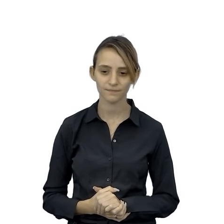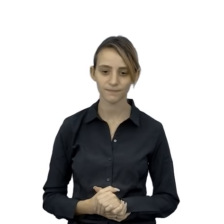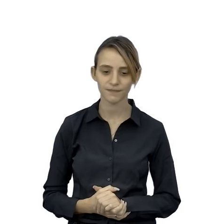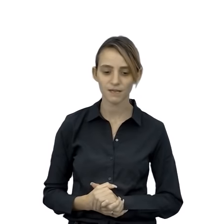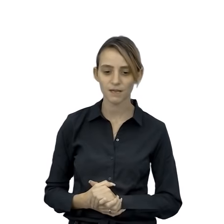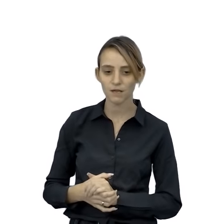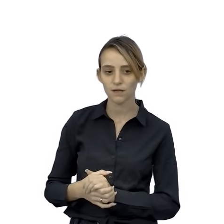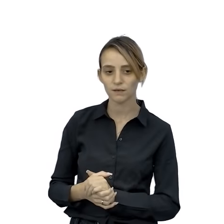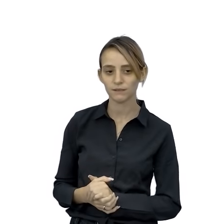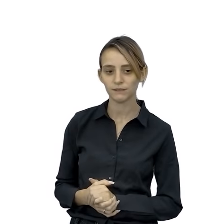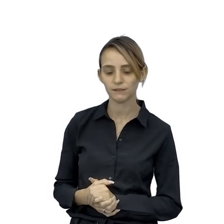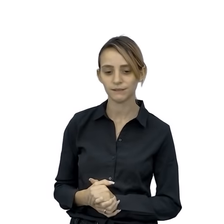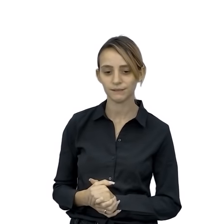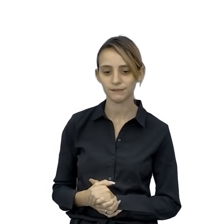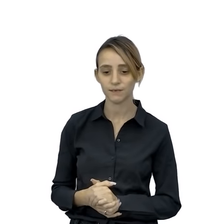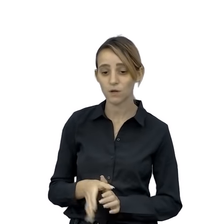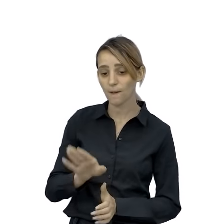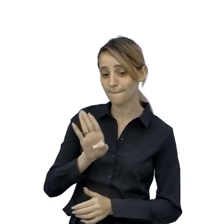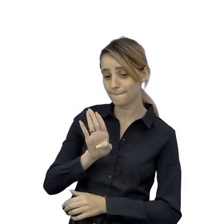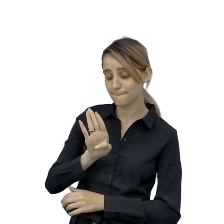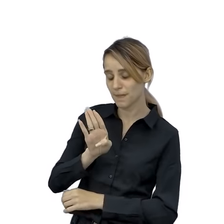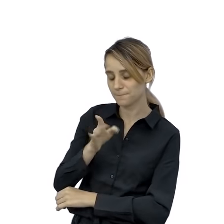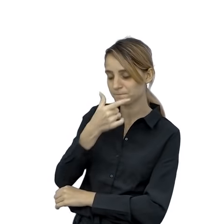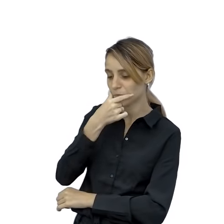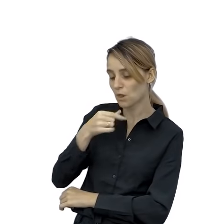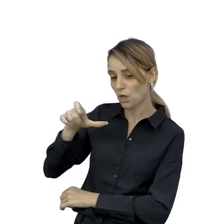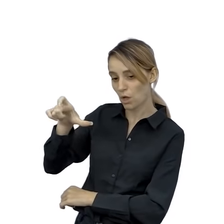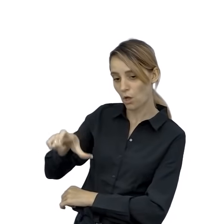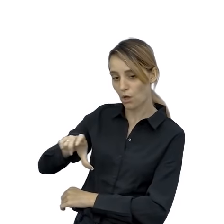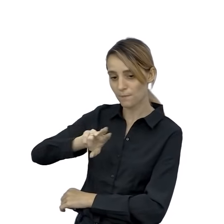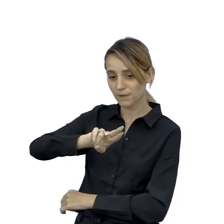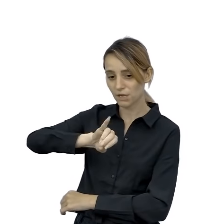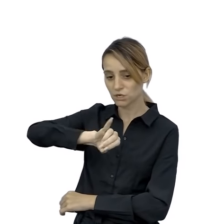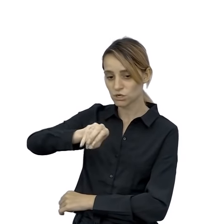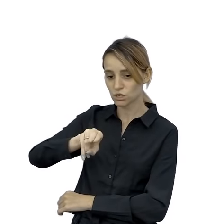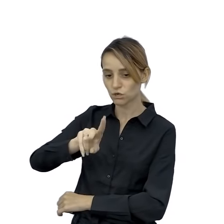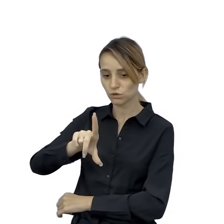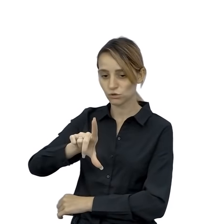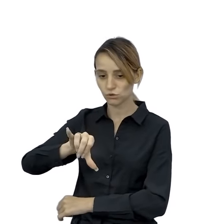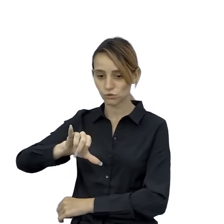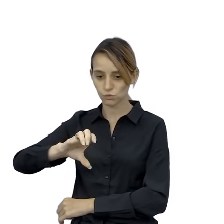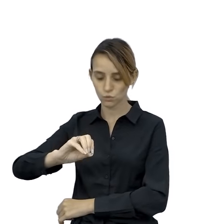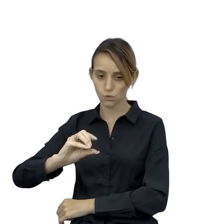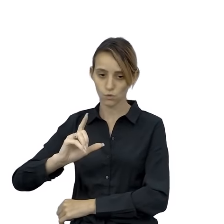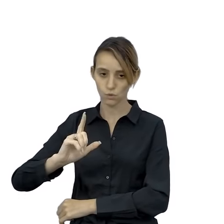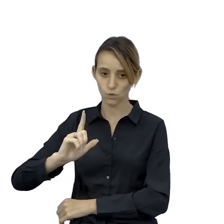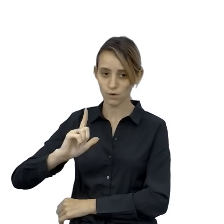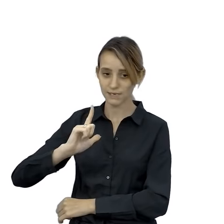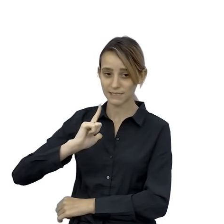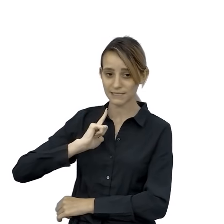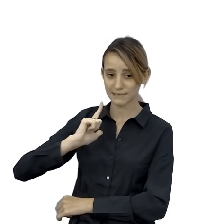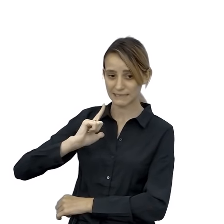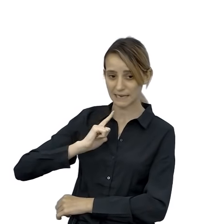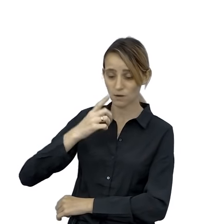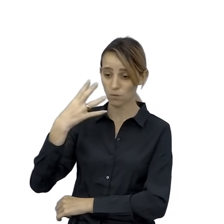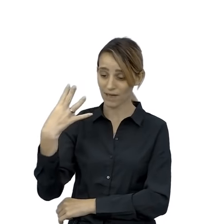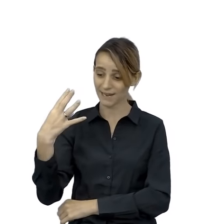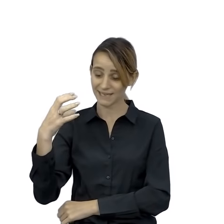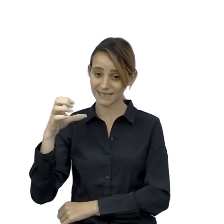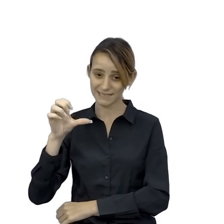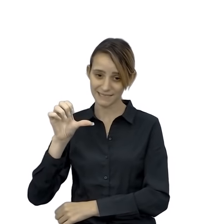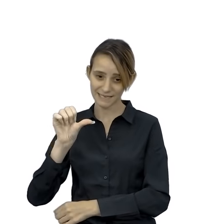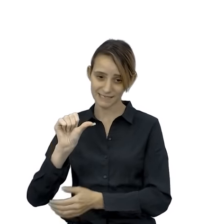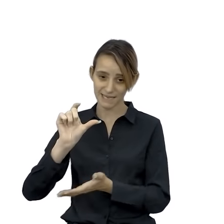No item B, Júlio, né? Tem esse aqui, o Júlio, tinha, Júlio César, né? Tinha